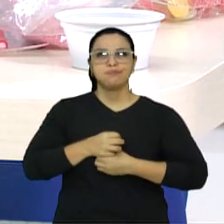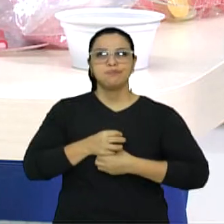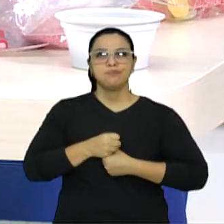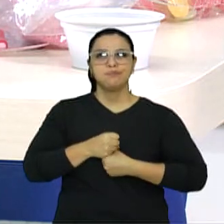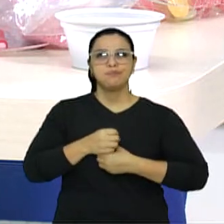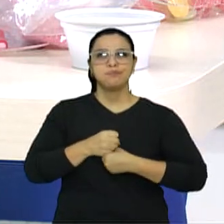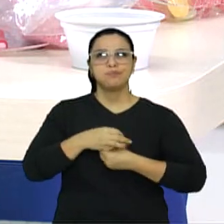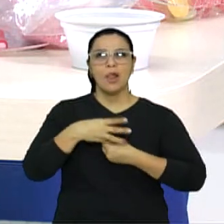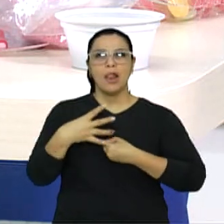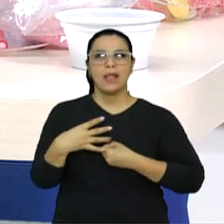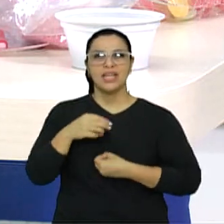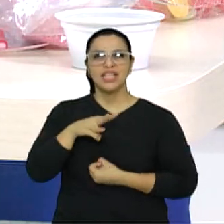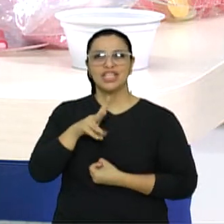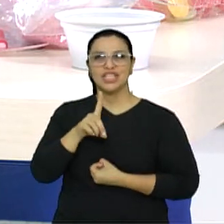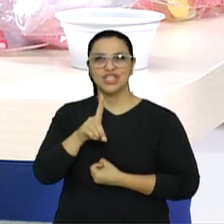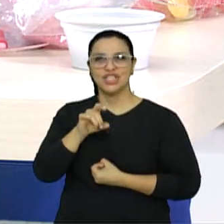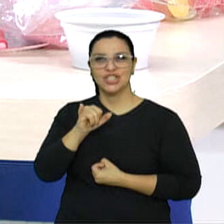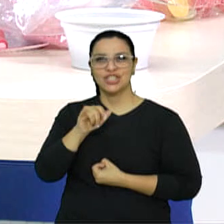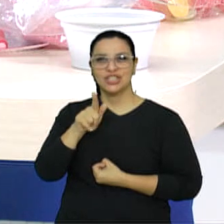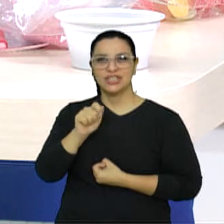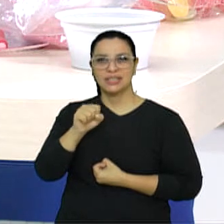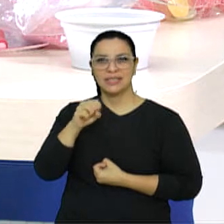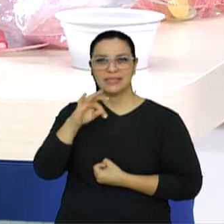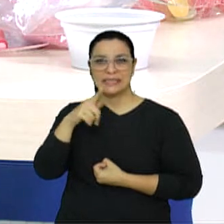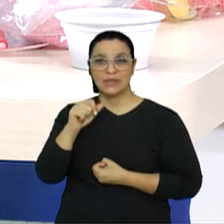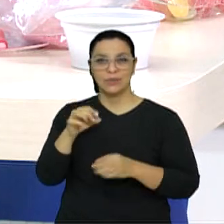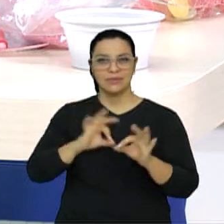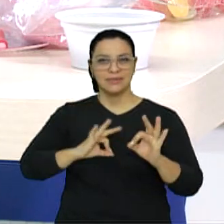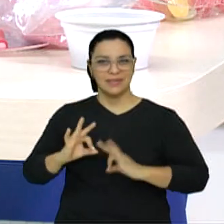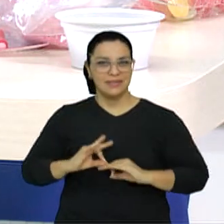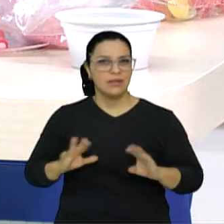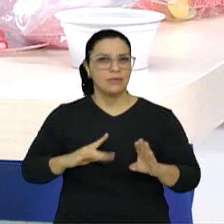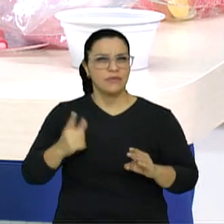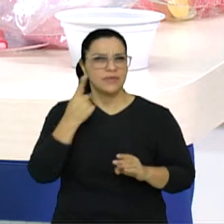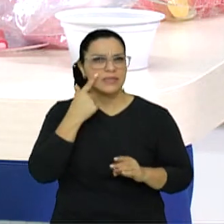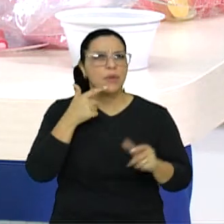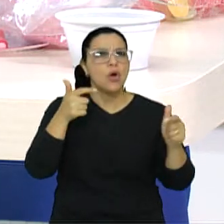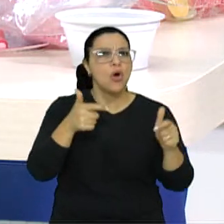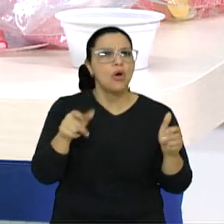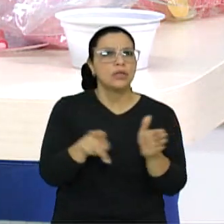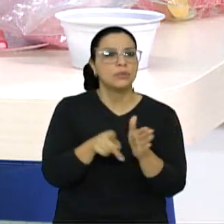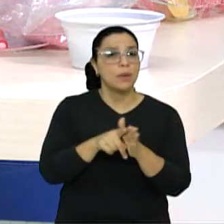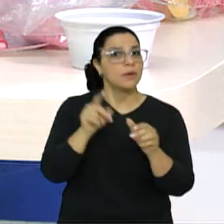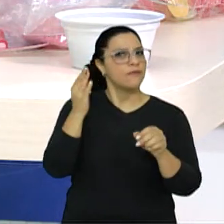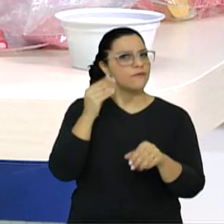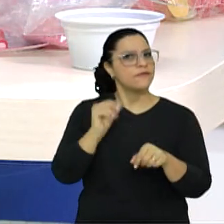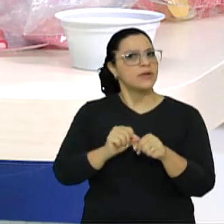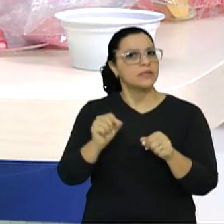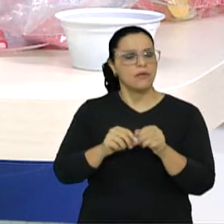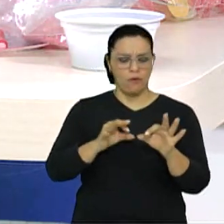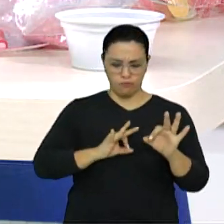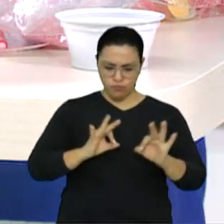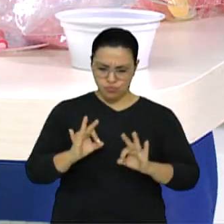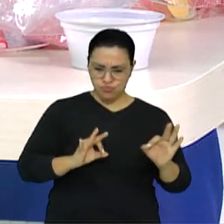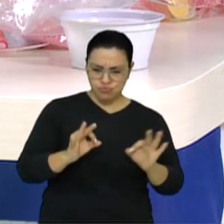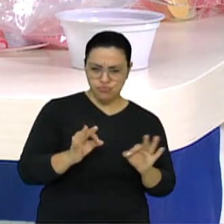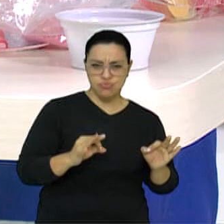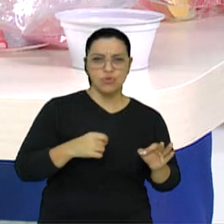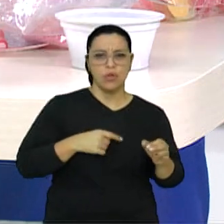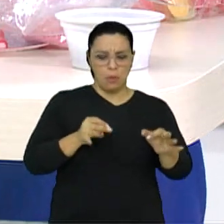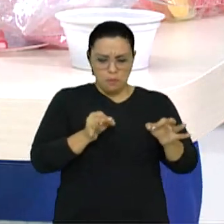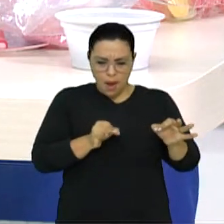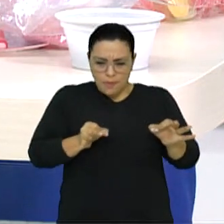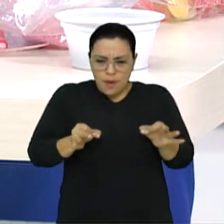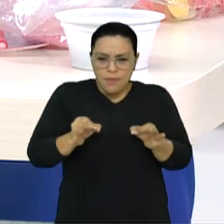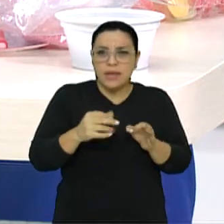digestão celular, tá? O importante, gente, é você ter essa noção do que você está fazendo. Ah, beleza, estou colocando essa organela,